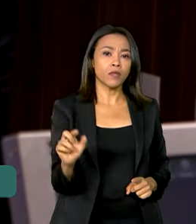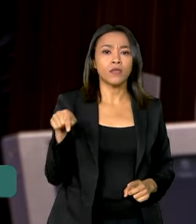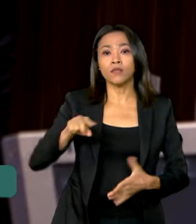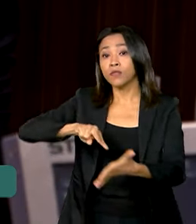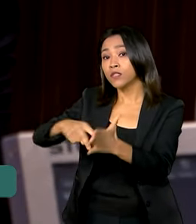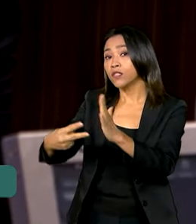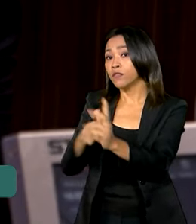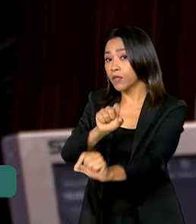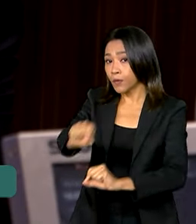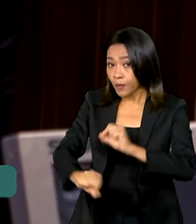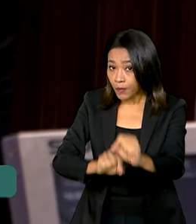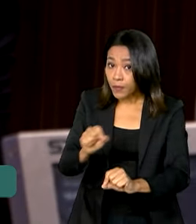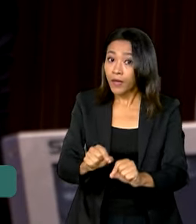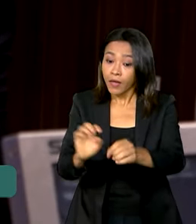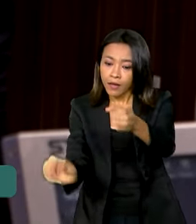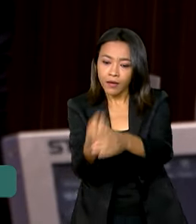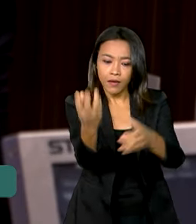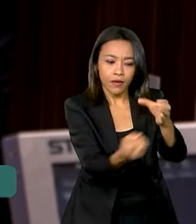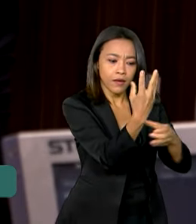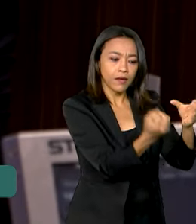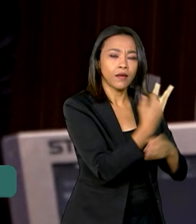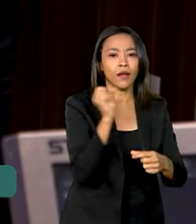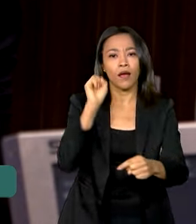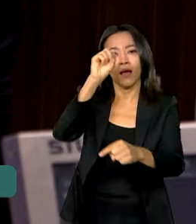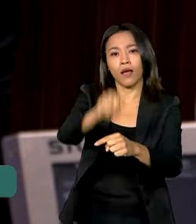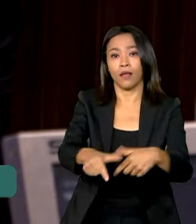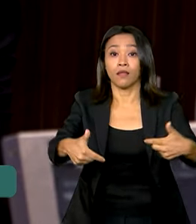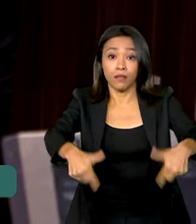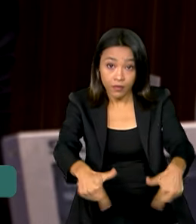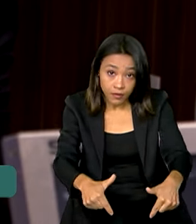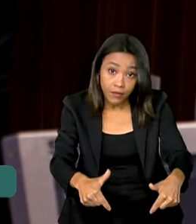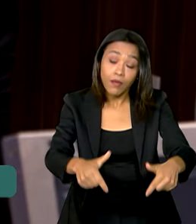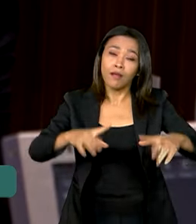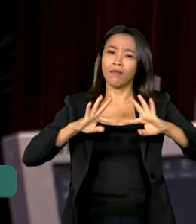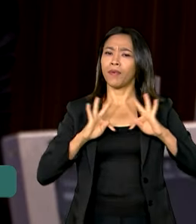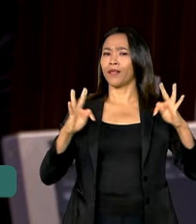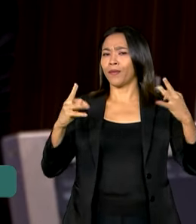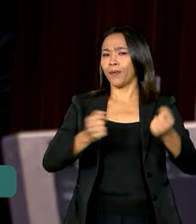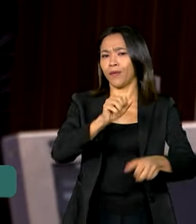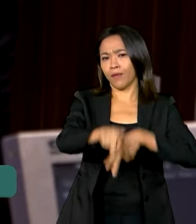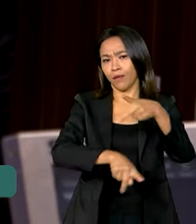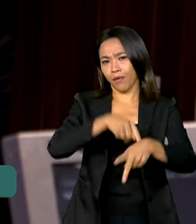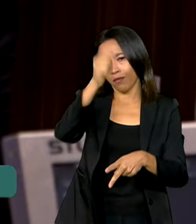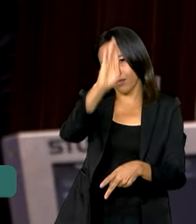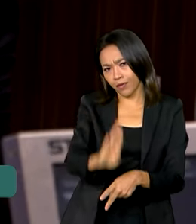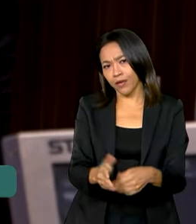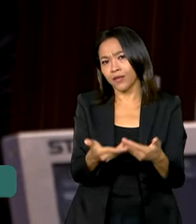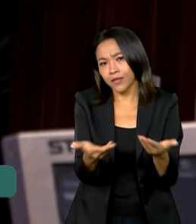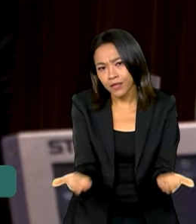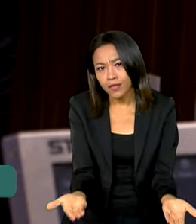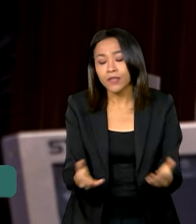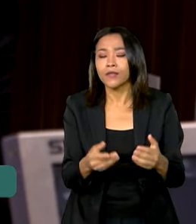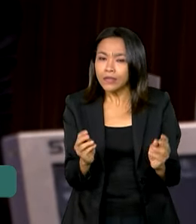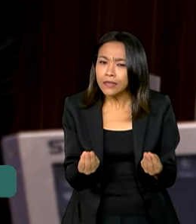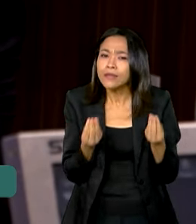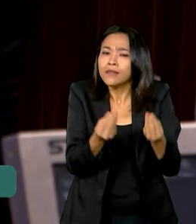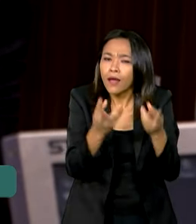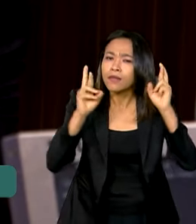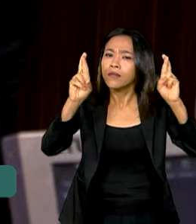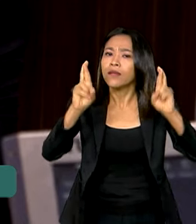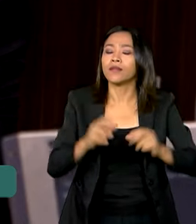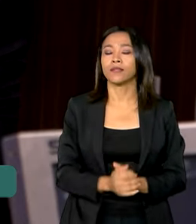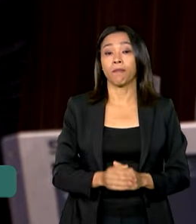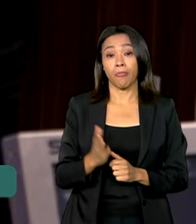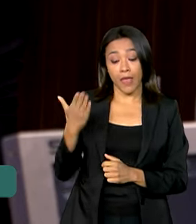significa gerar empregos eh para todos os brasileiros para todas as brasileira gerar Esperança esse